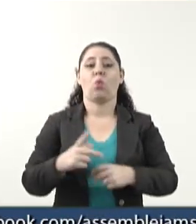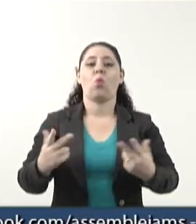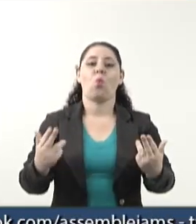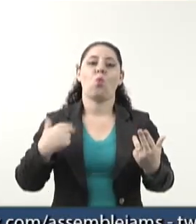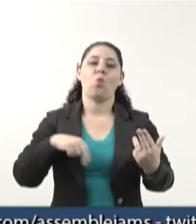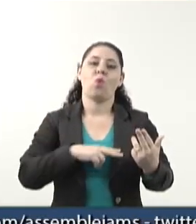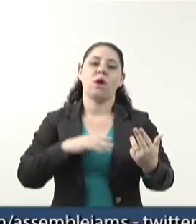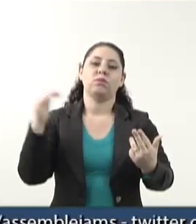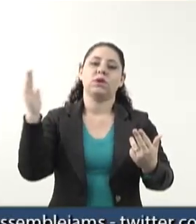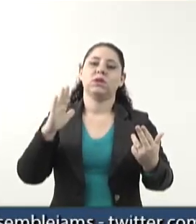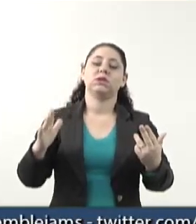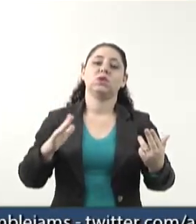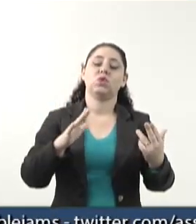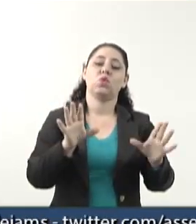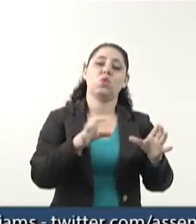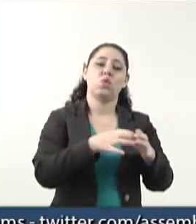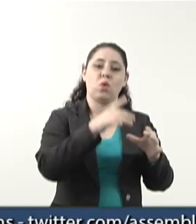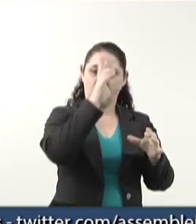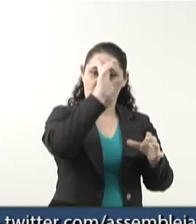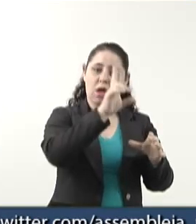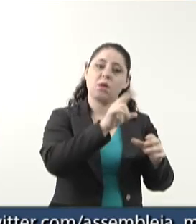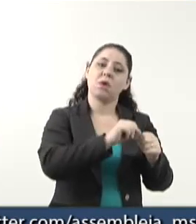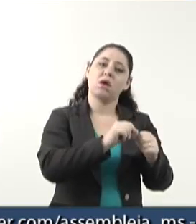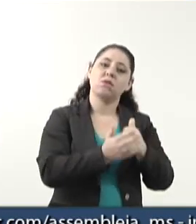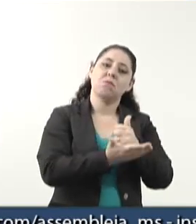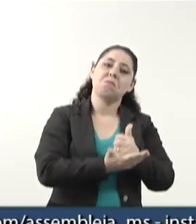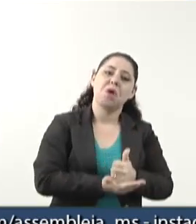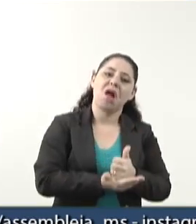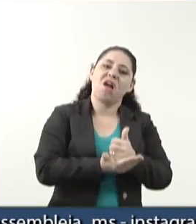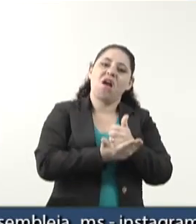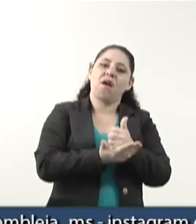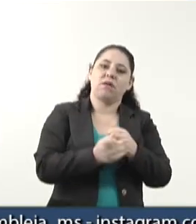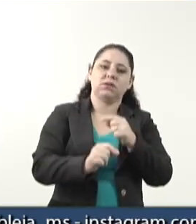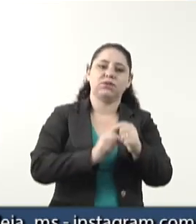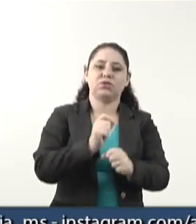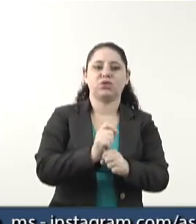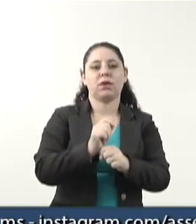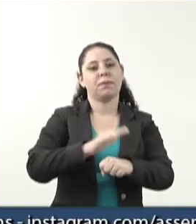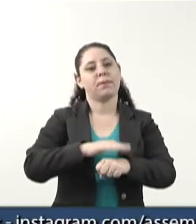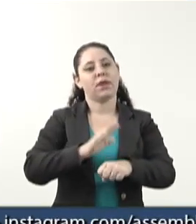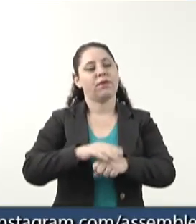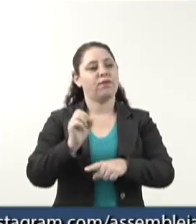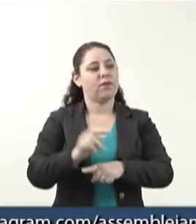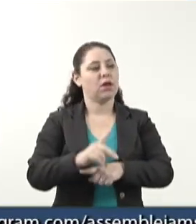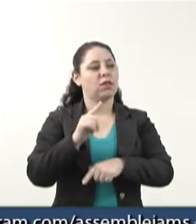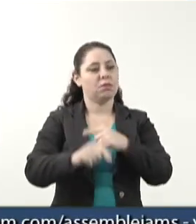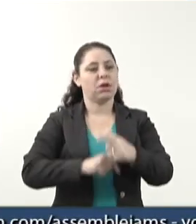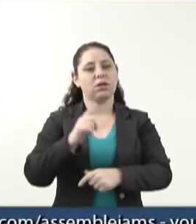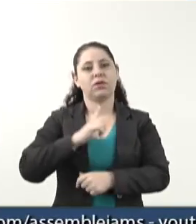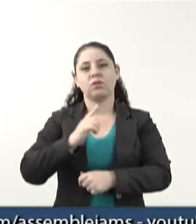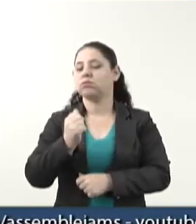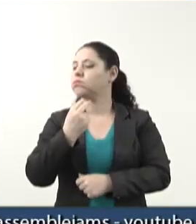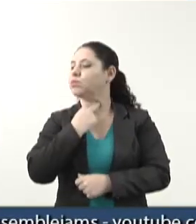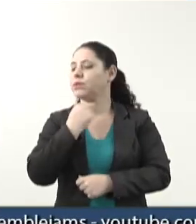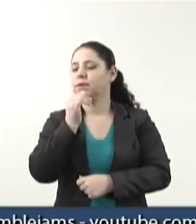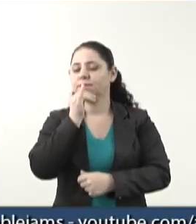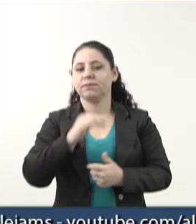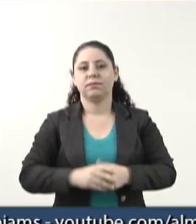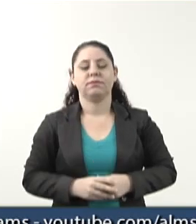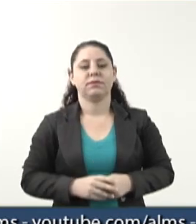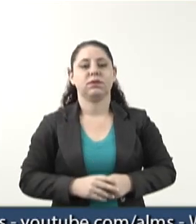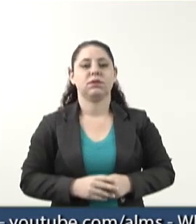o nosso, que o setor produtivo é que sustenta esse Brasil. O setor produtivo que mais emprega. Então, não pode entrar